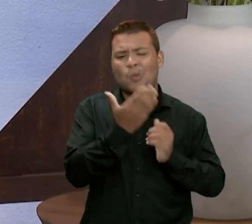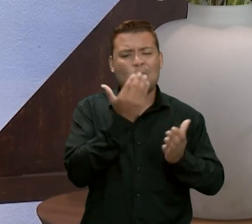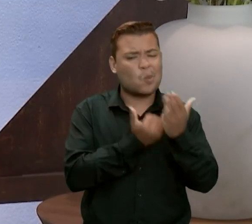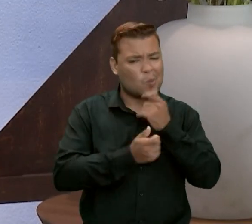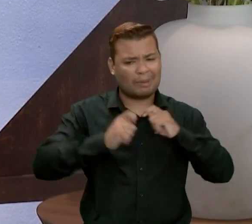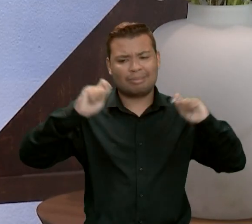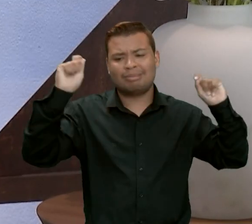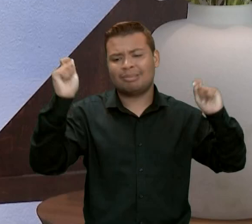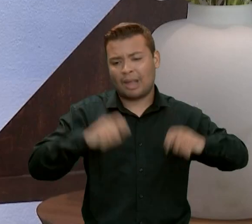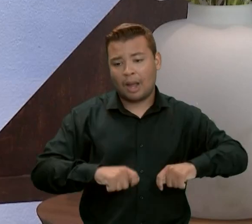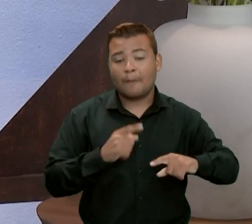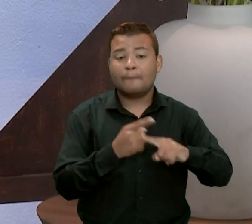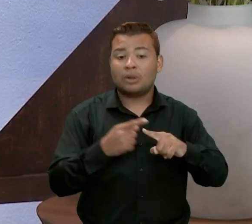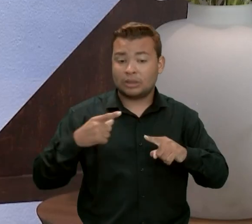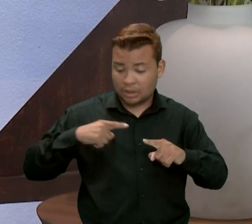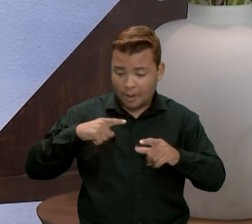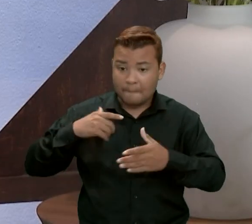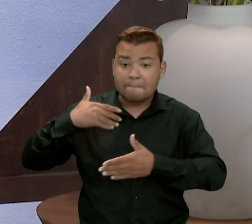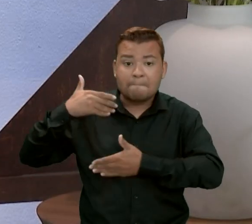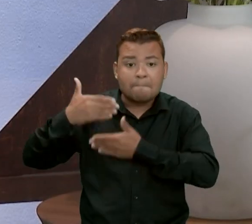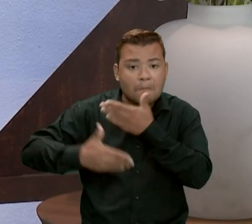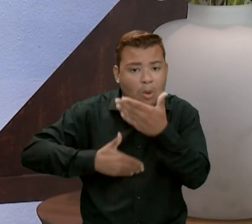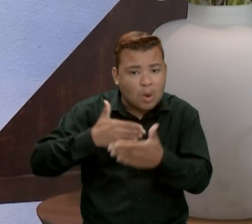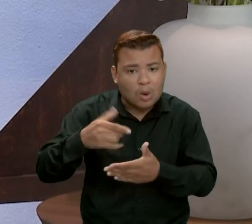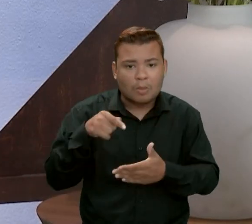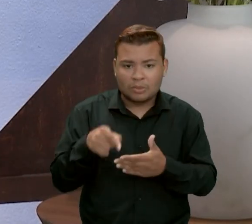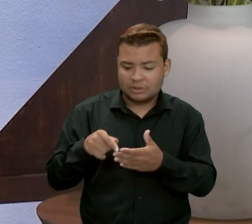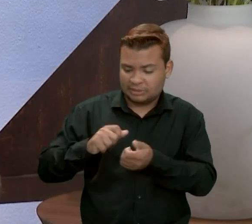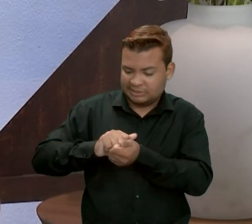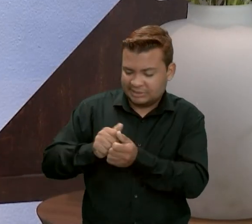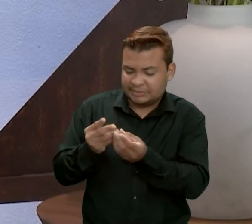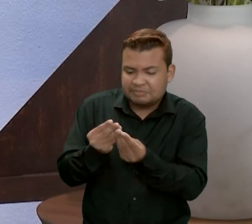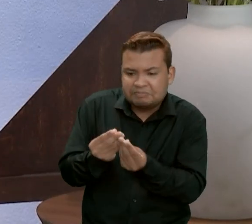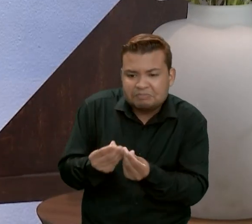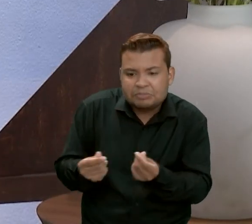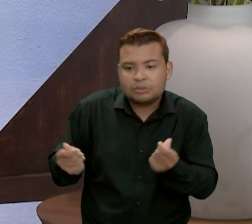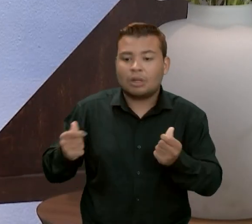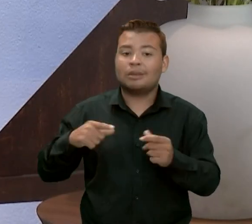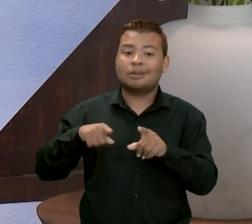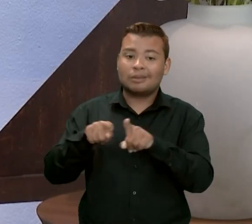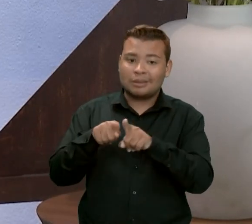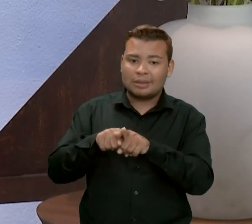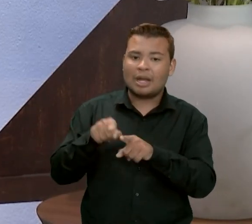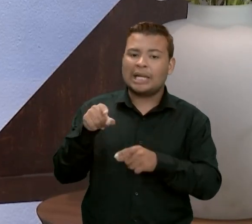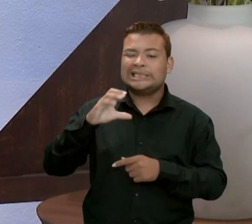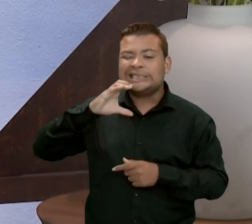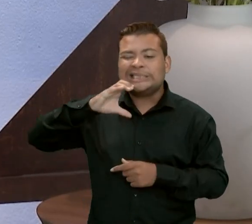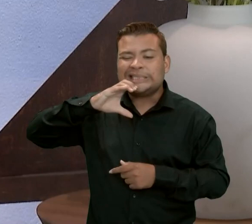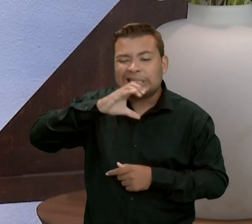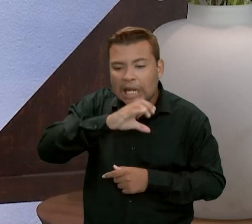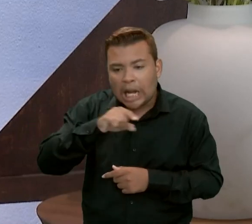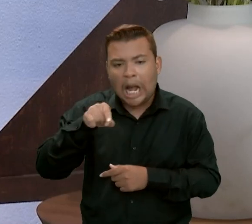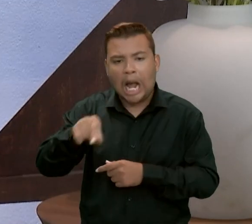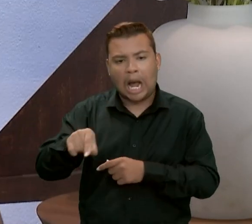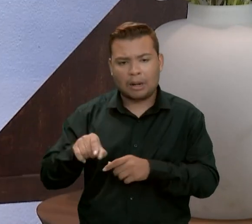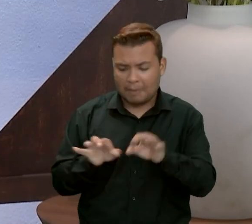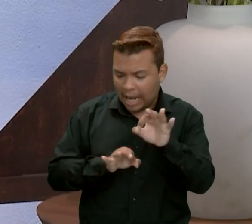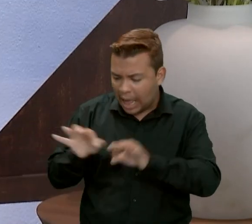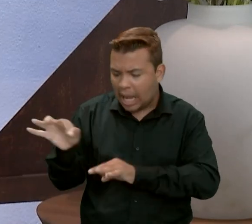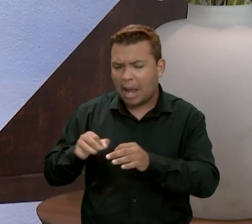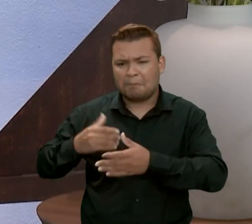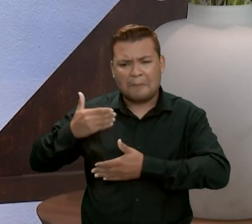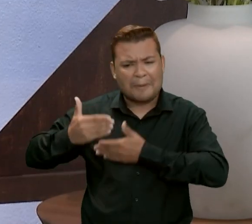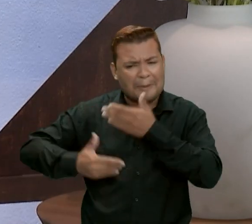passar por todo o processo, né? No caso do extrato ou do molho, processamento térmico, vai estar esterilizado, pasteurizado, então vai